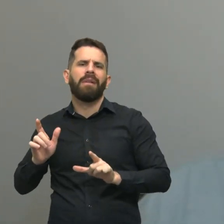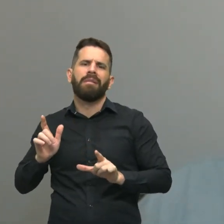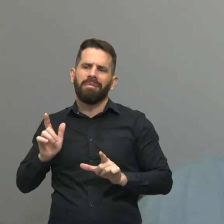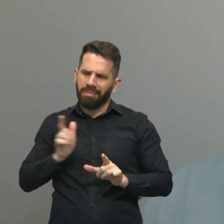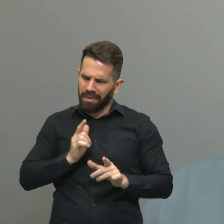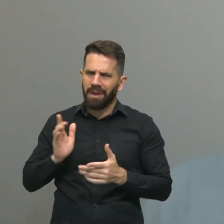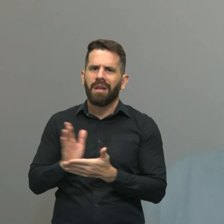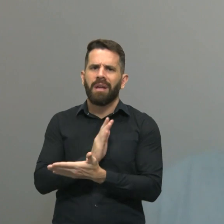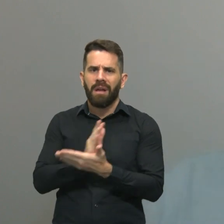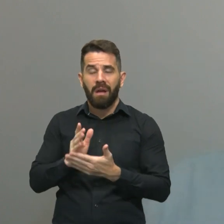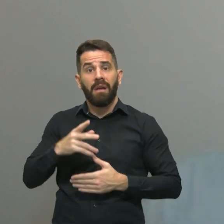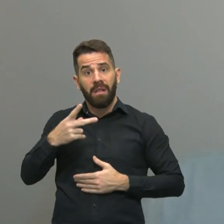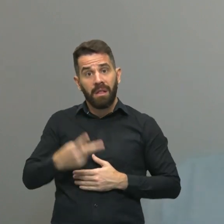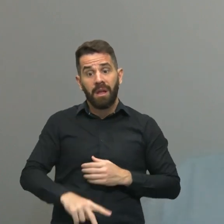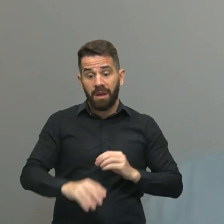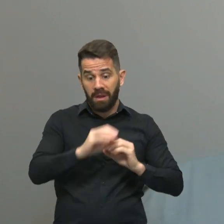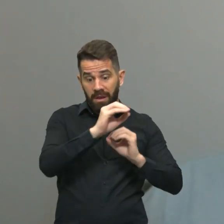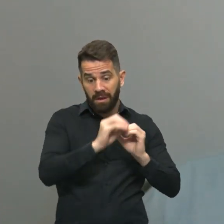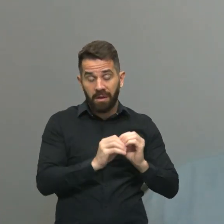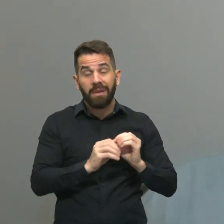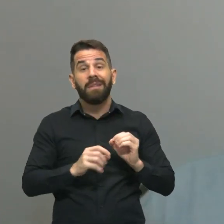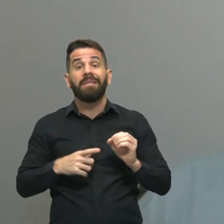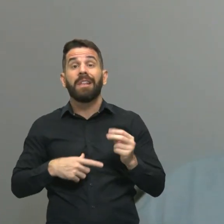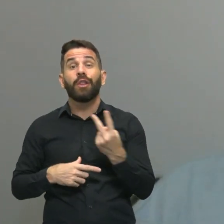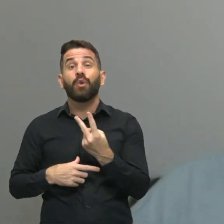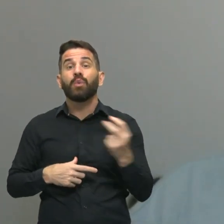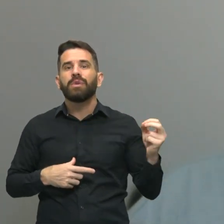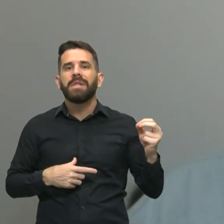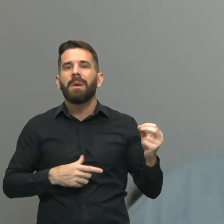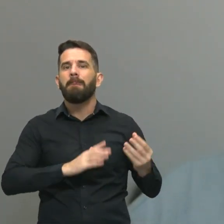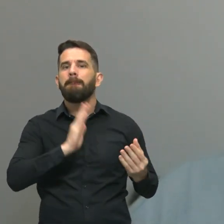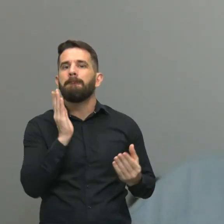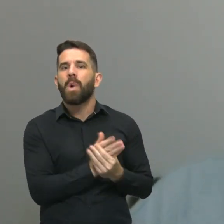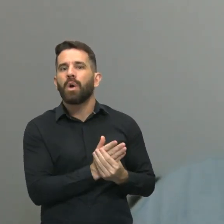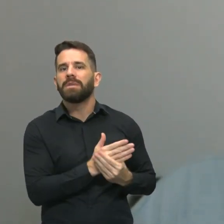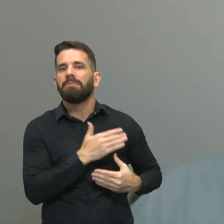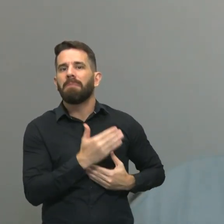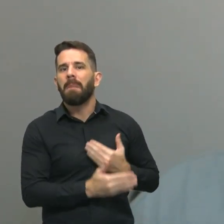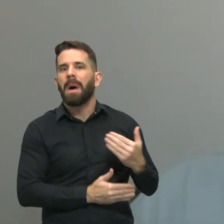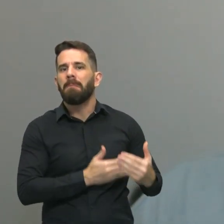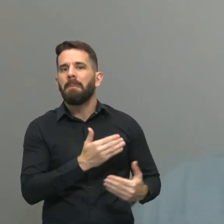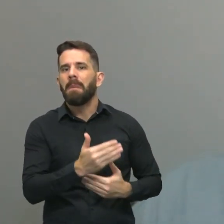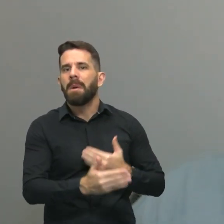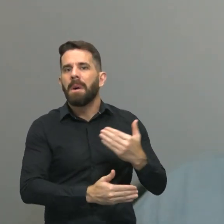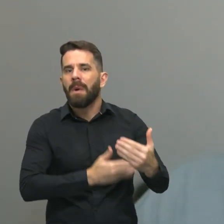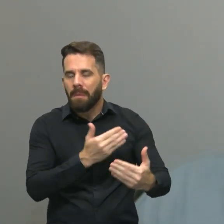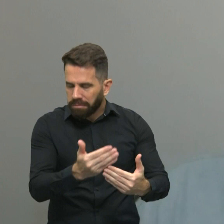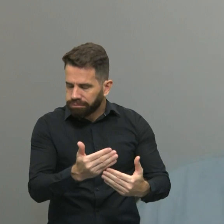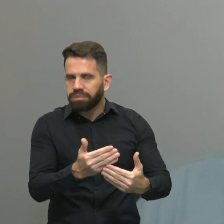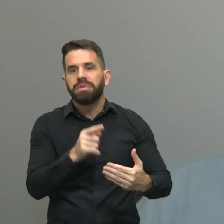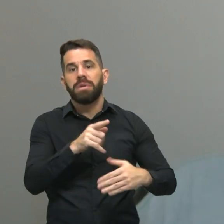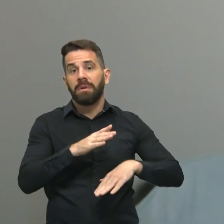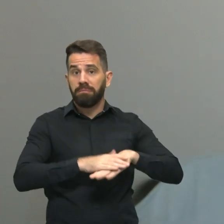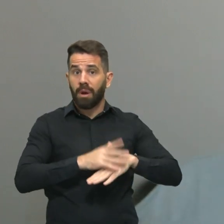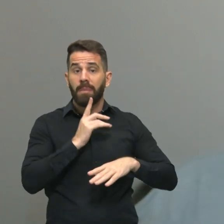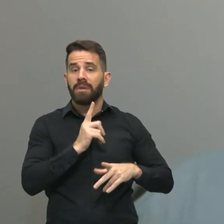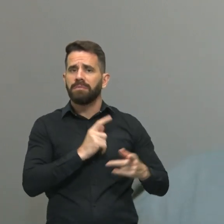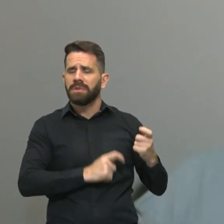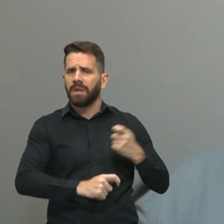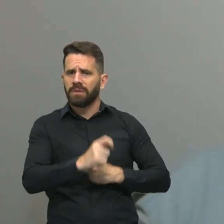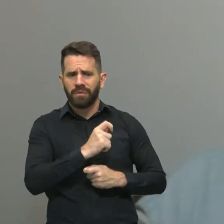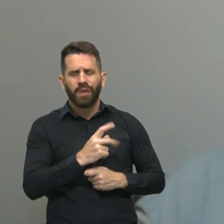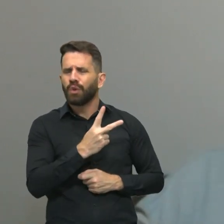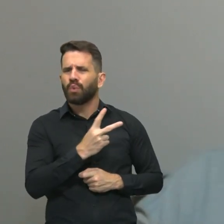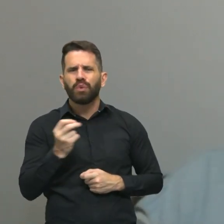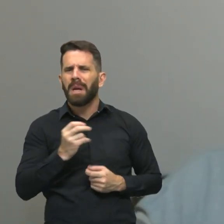na UFG 200 processos tramitando simultaneamente na esfera administrativa